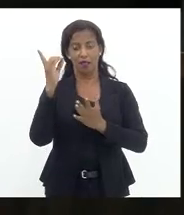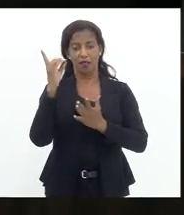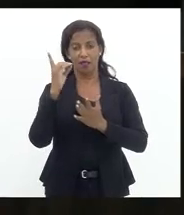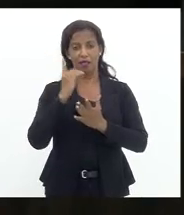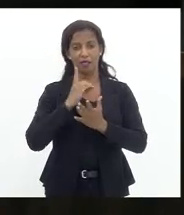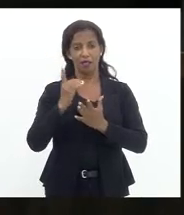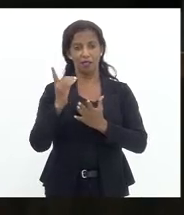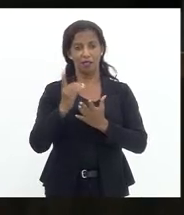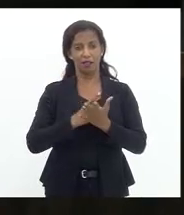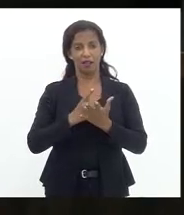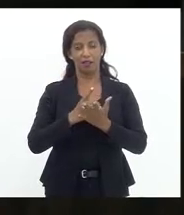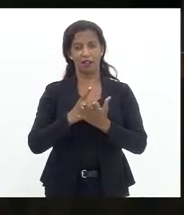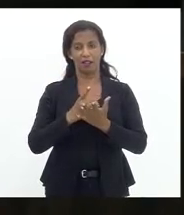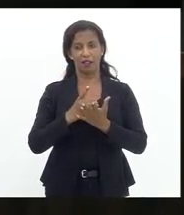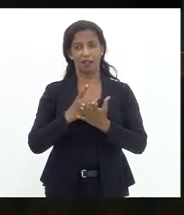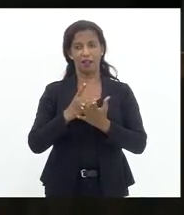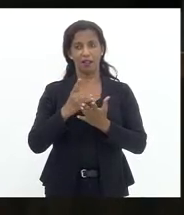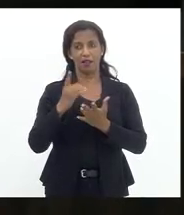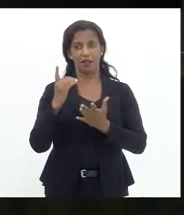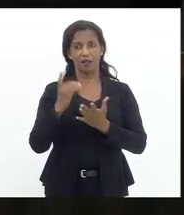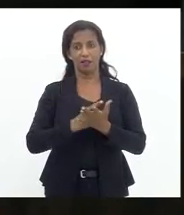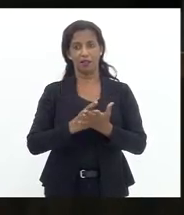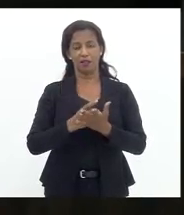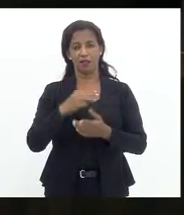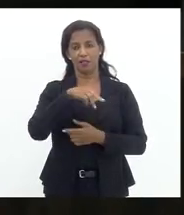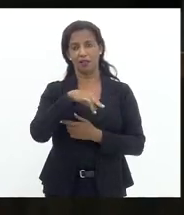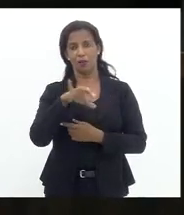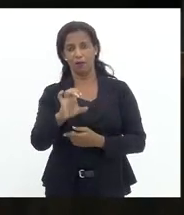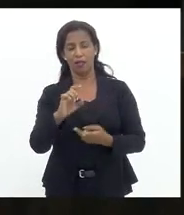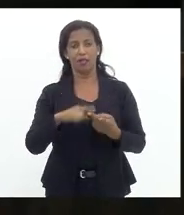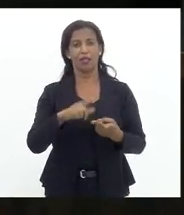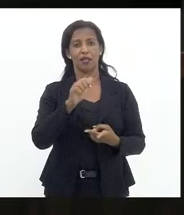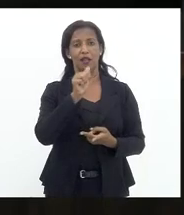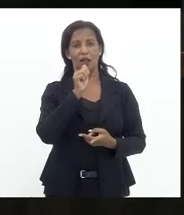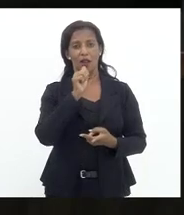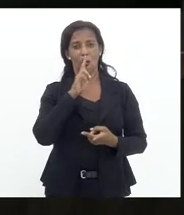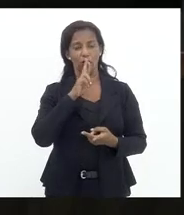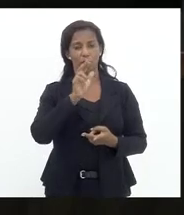Amorim, Carlos Mink, Alexandre Freitas,